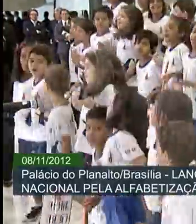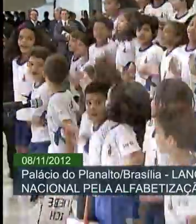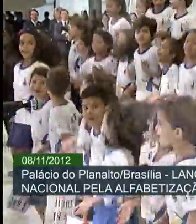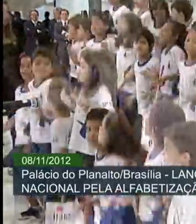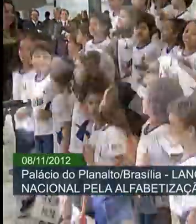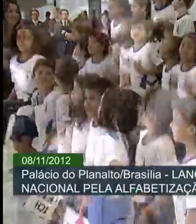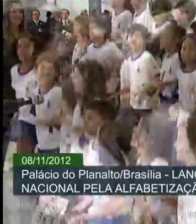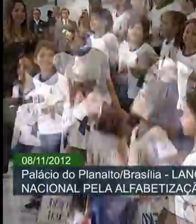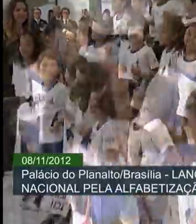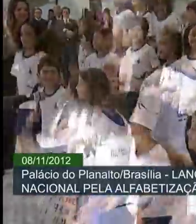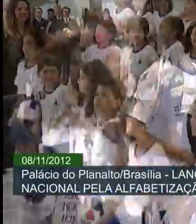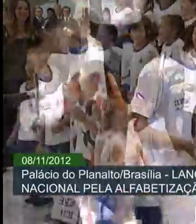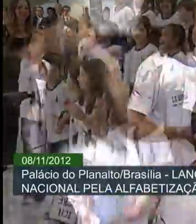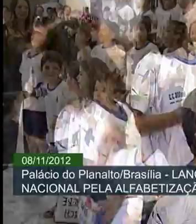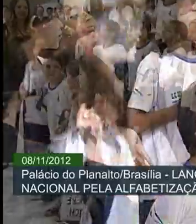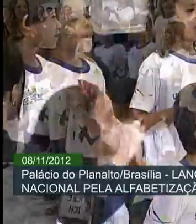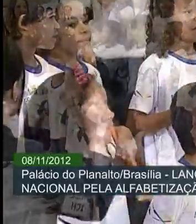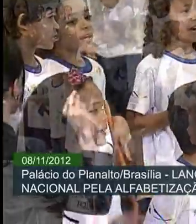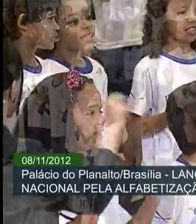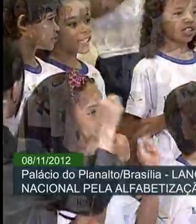no meu coraçãozinho